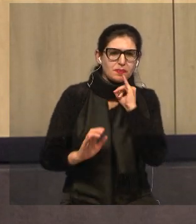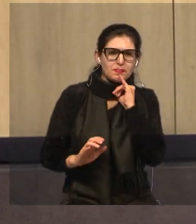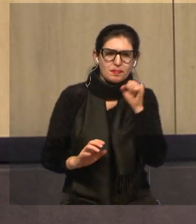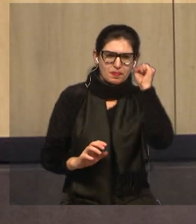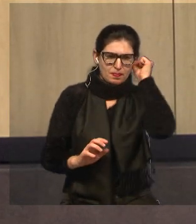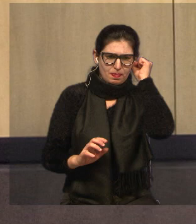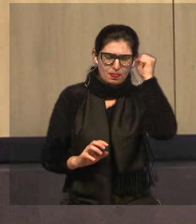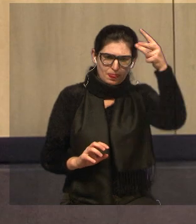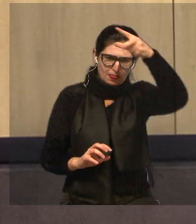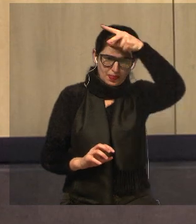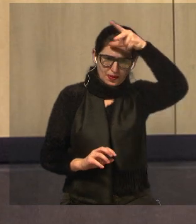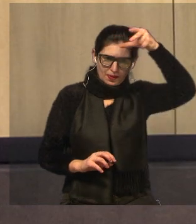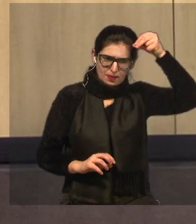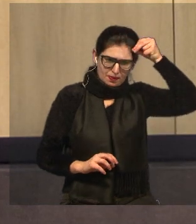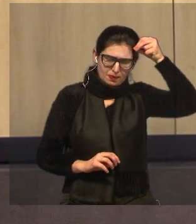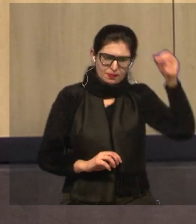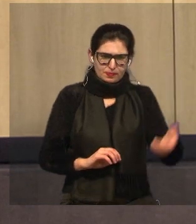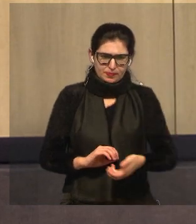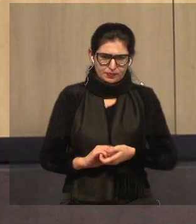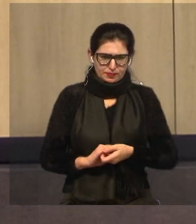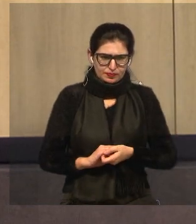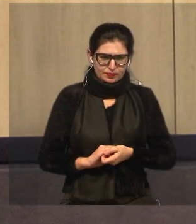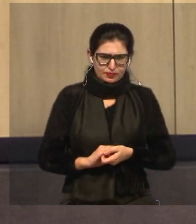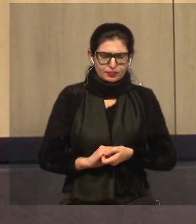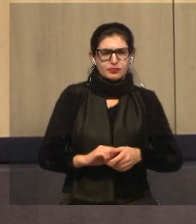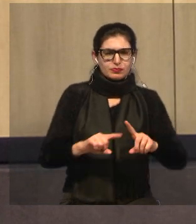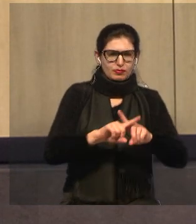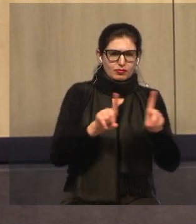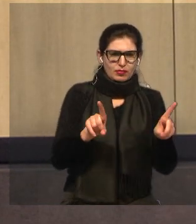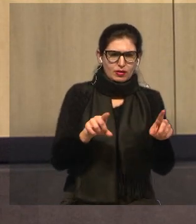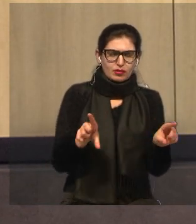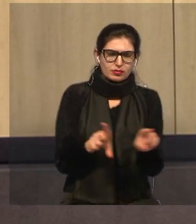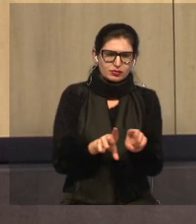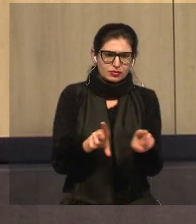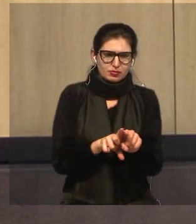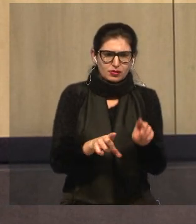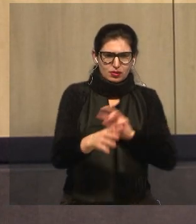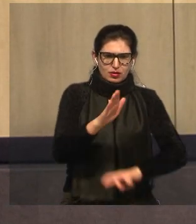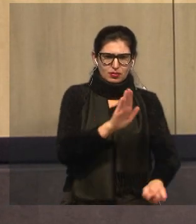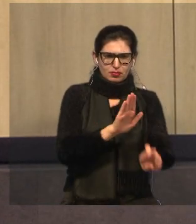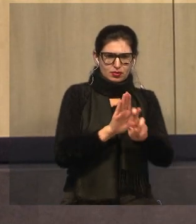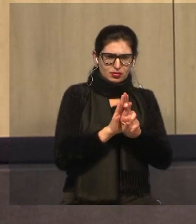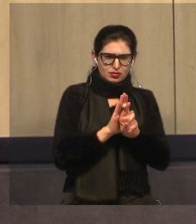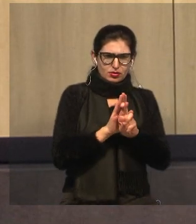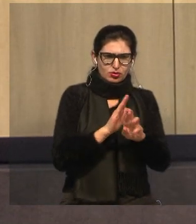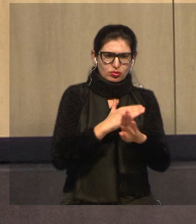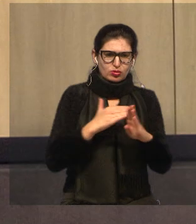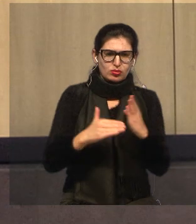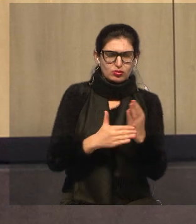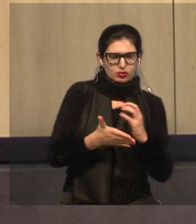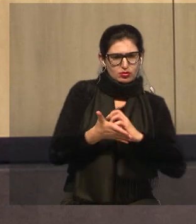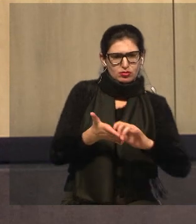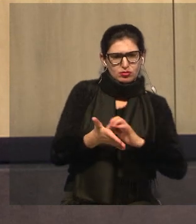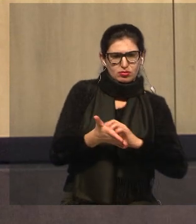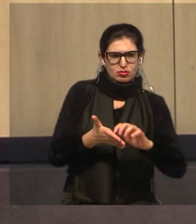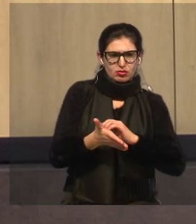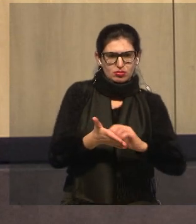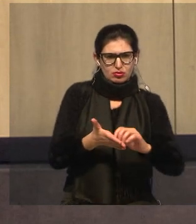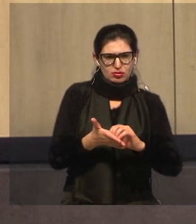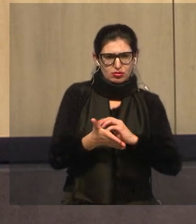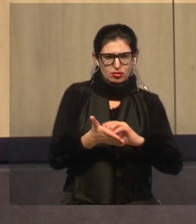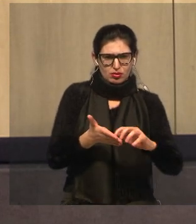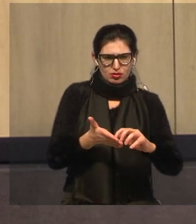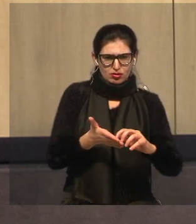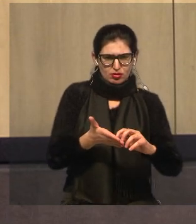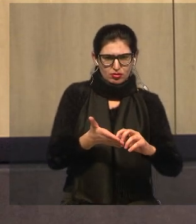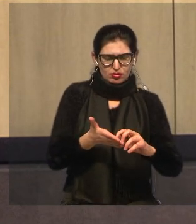Isaías José Santana, mas também ela está representando todos os secretários de todas as pastas